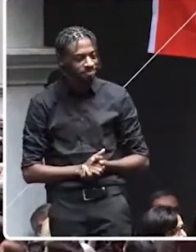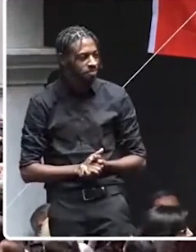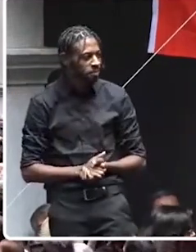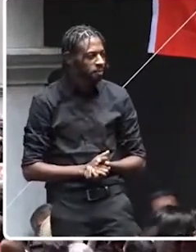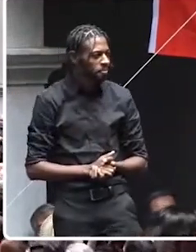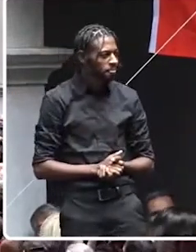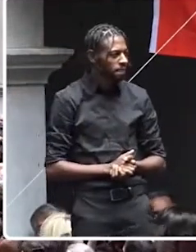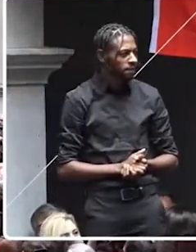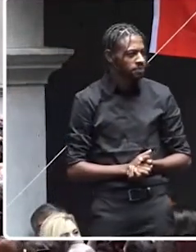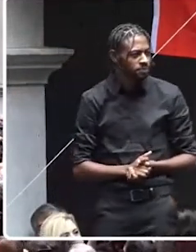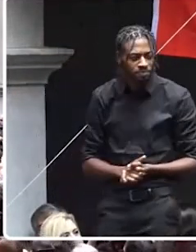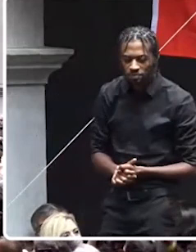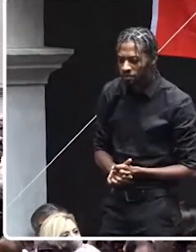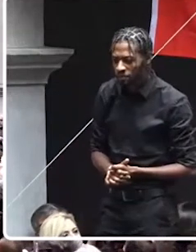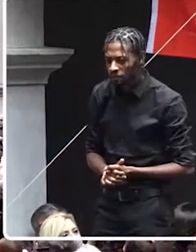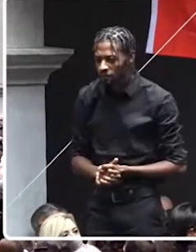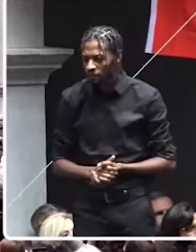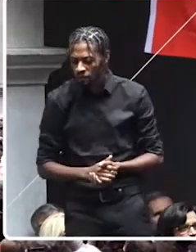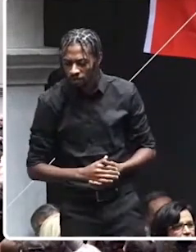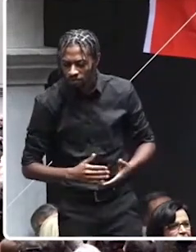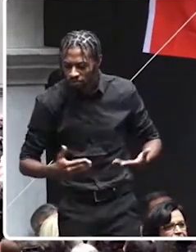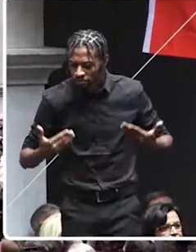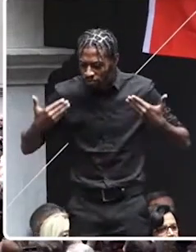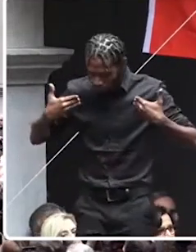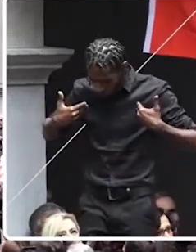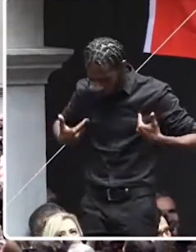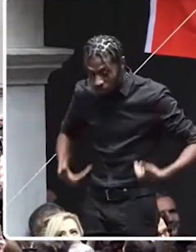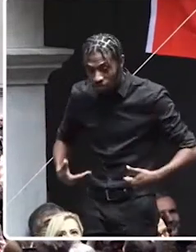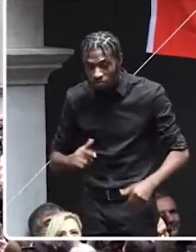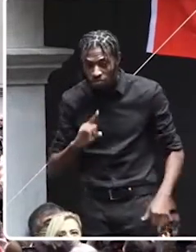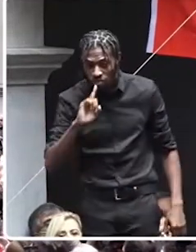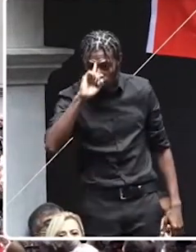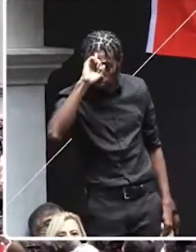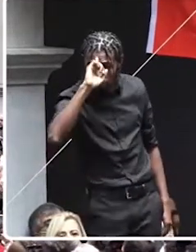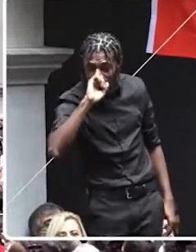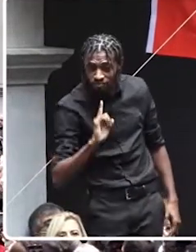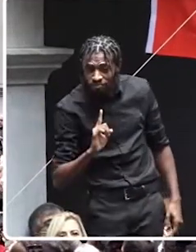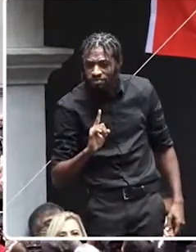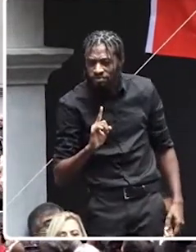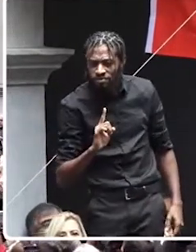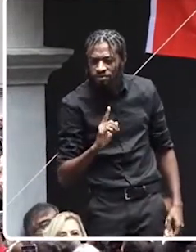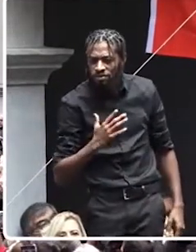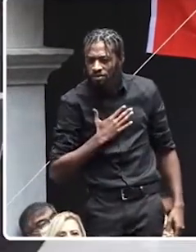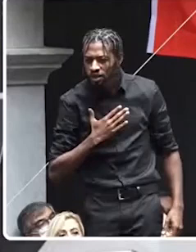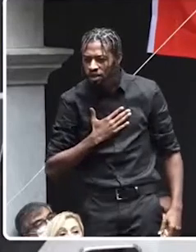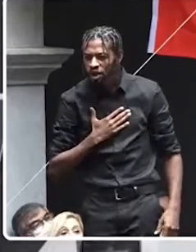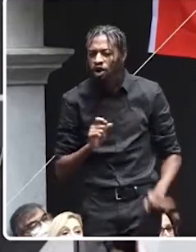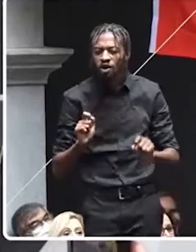Estou vestida de amarelo, uma das cores do meu santo, Oxum.